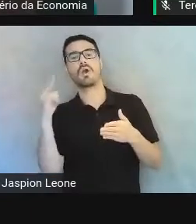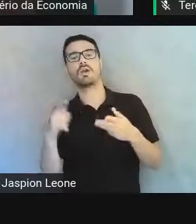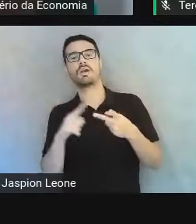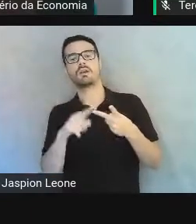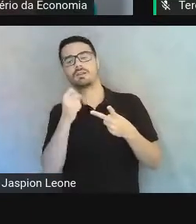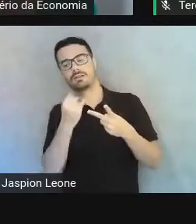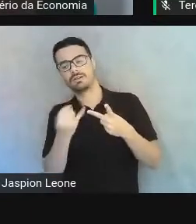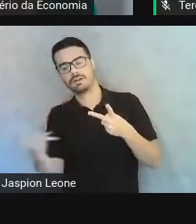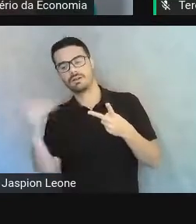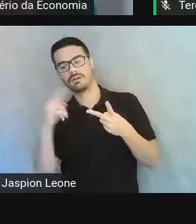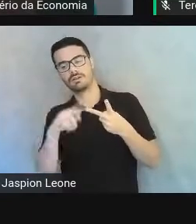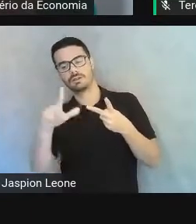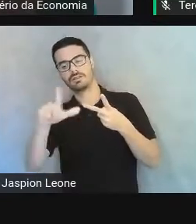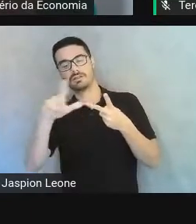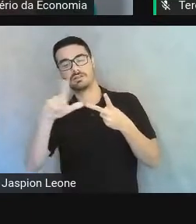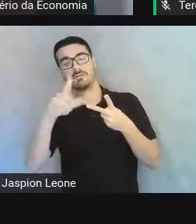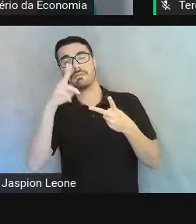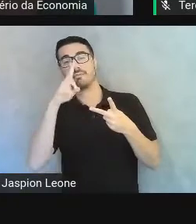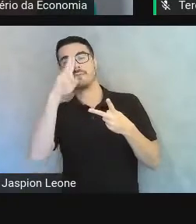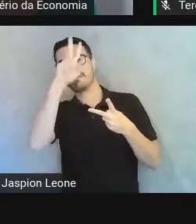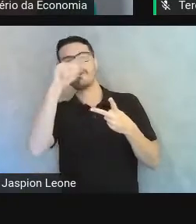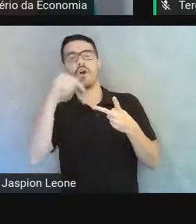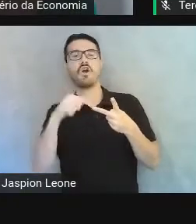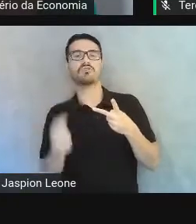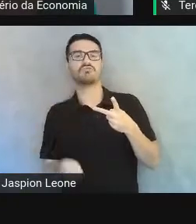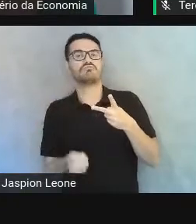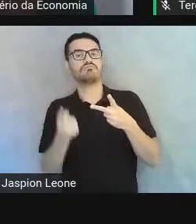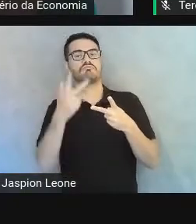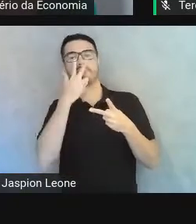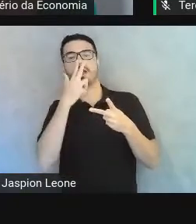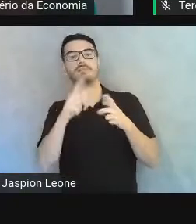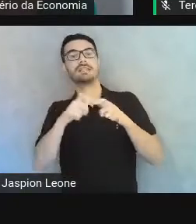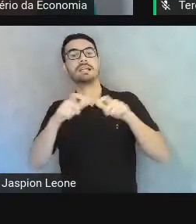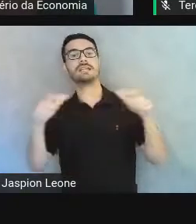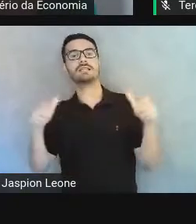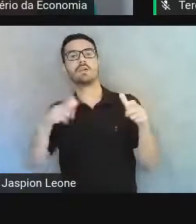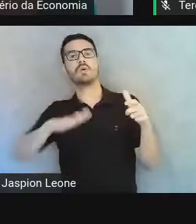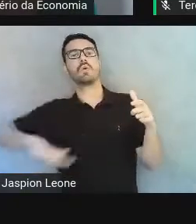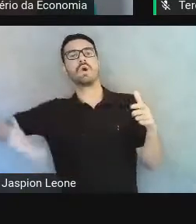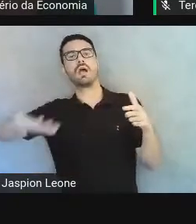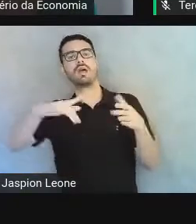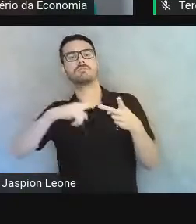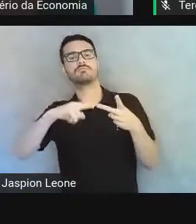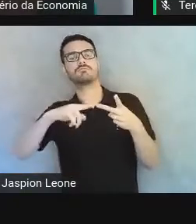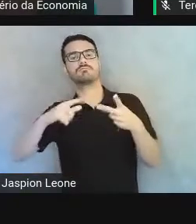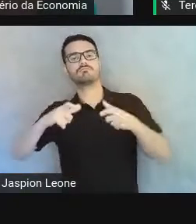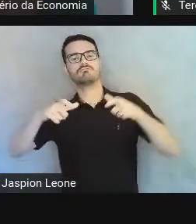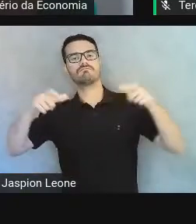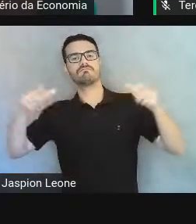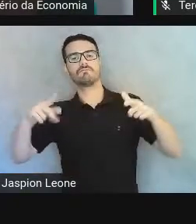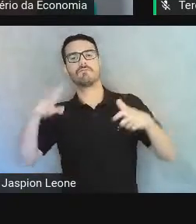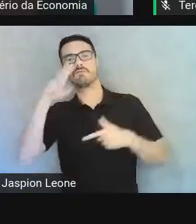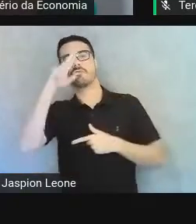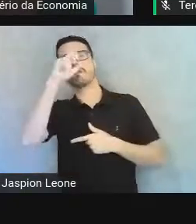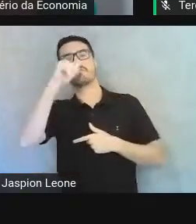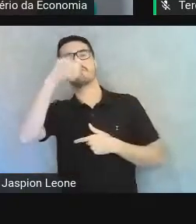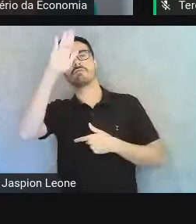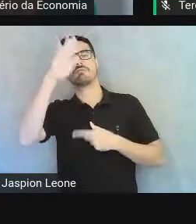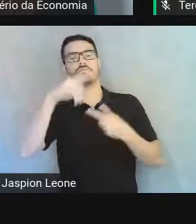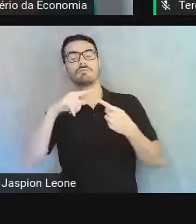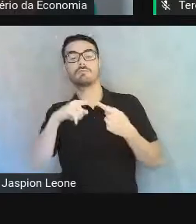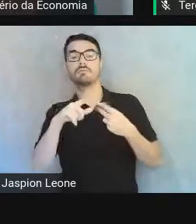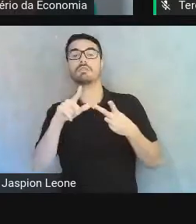do legislativo, ela permanece e pode ter até se ampliado do período estudado para cá. Eu creio que o legislativo tem,